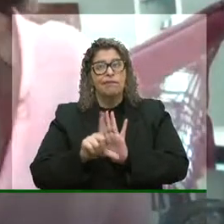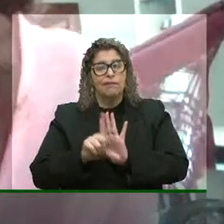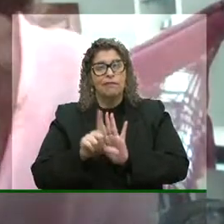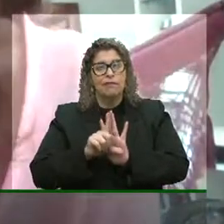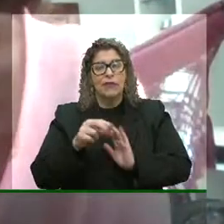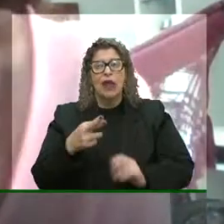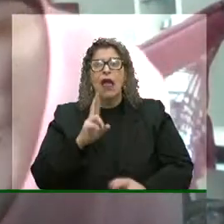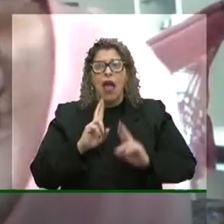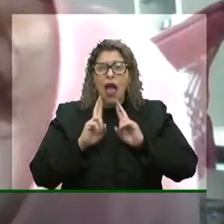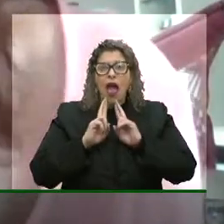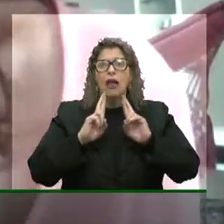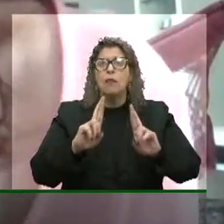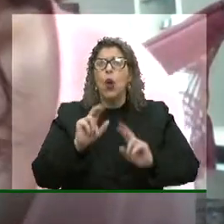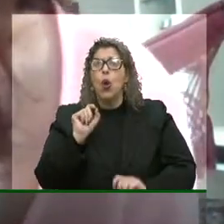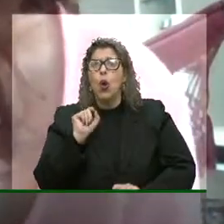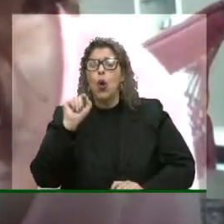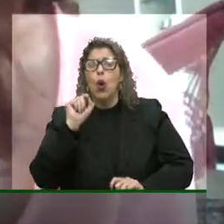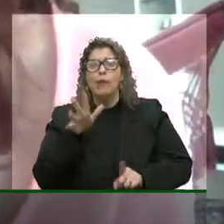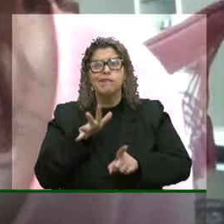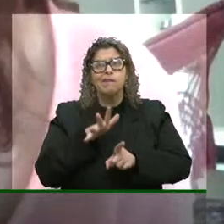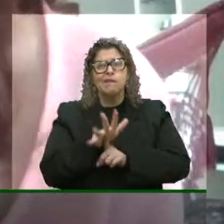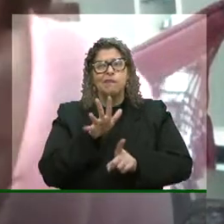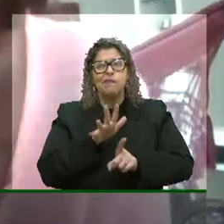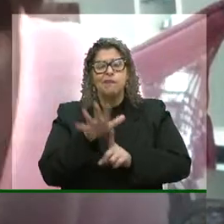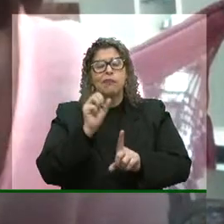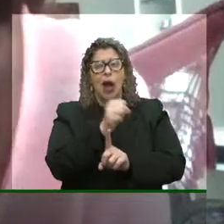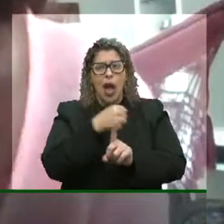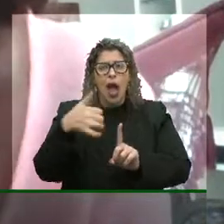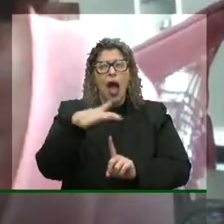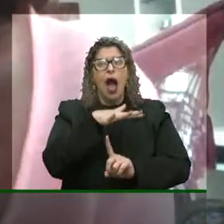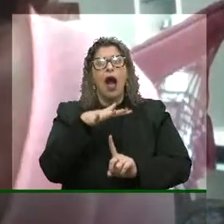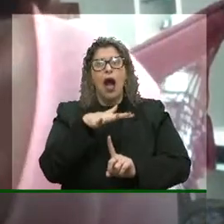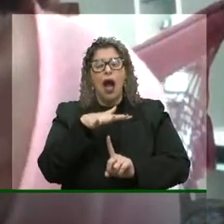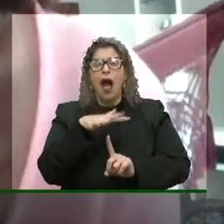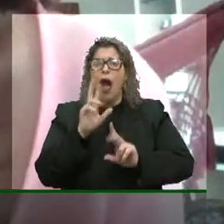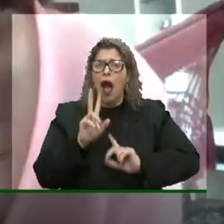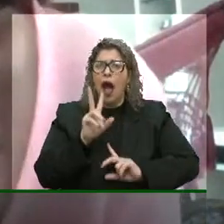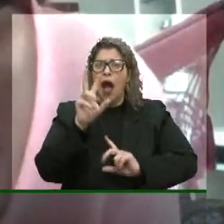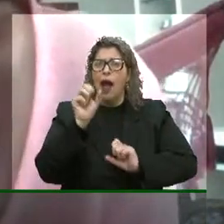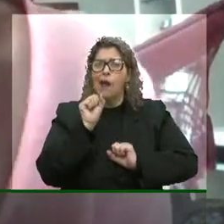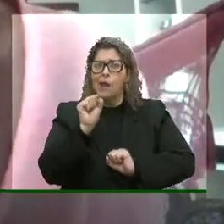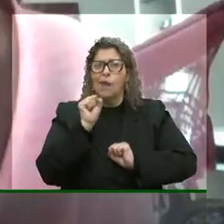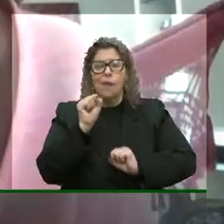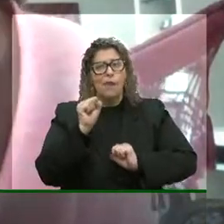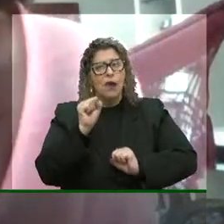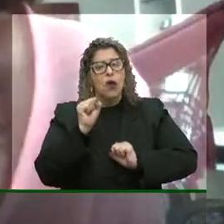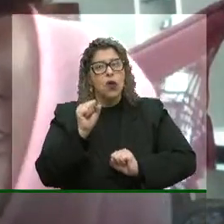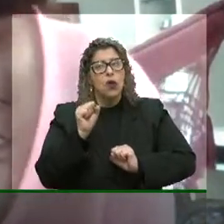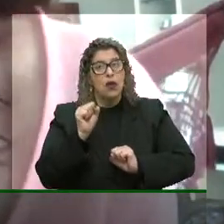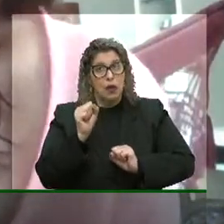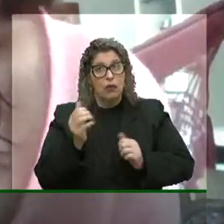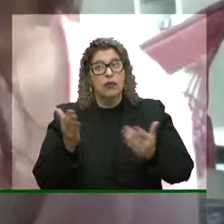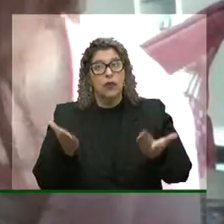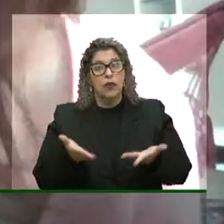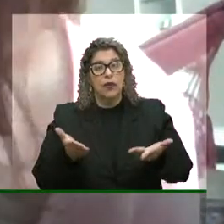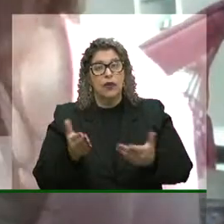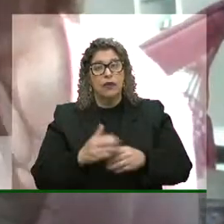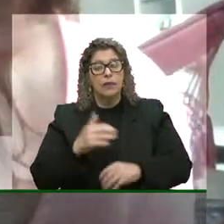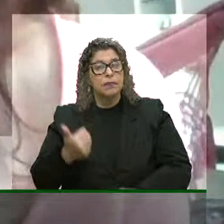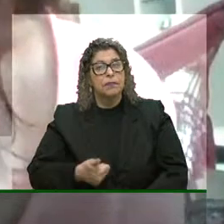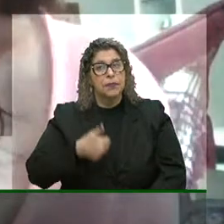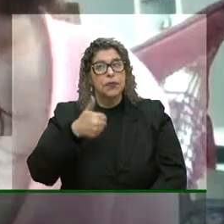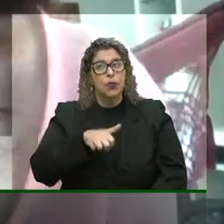responde a uma demanda que a sociedade expressou com muita força nesse período. Em primeiro